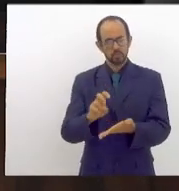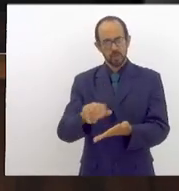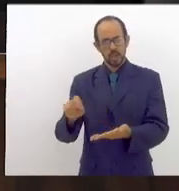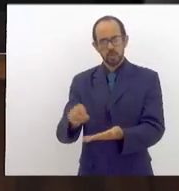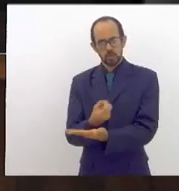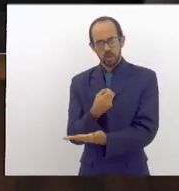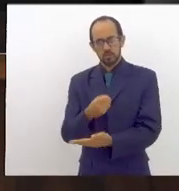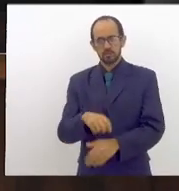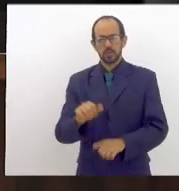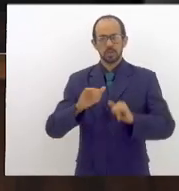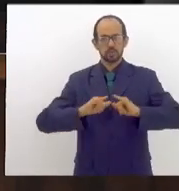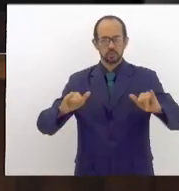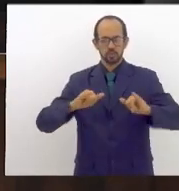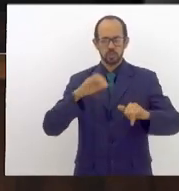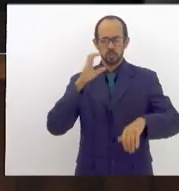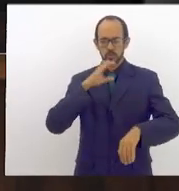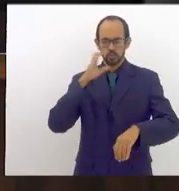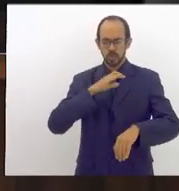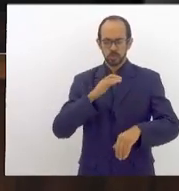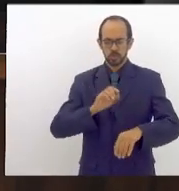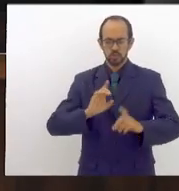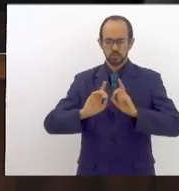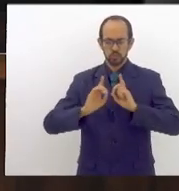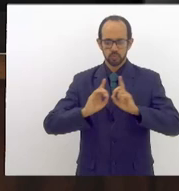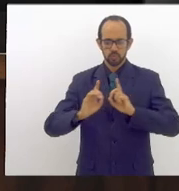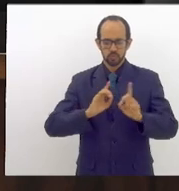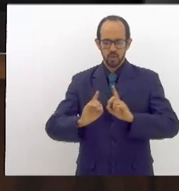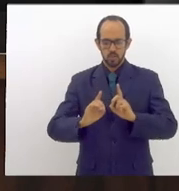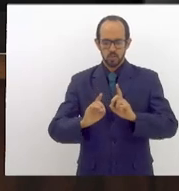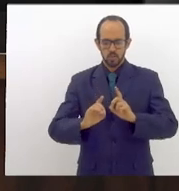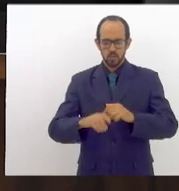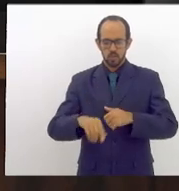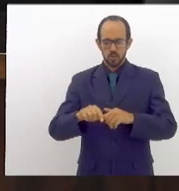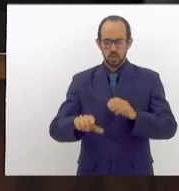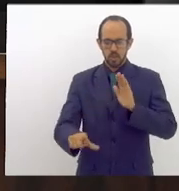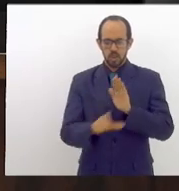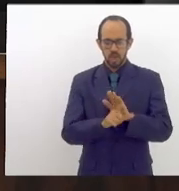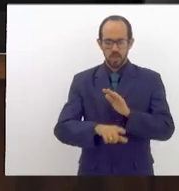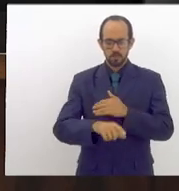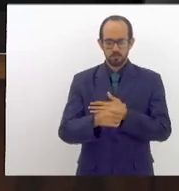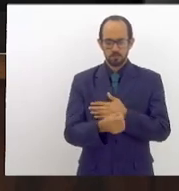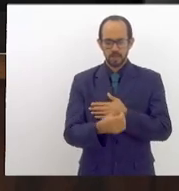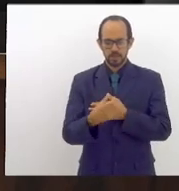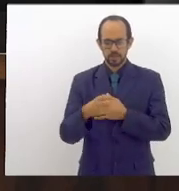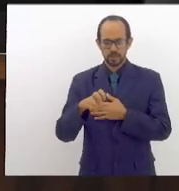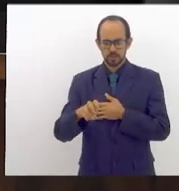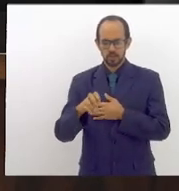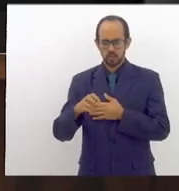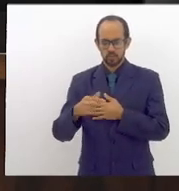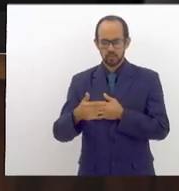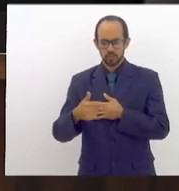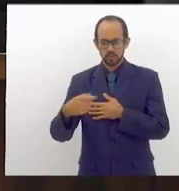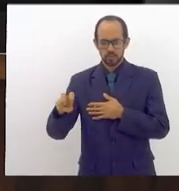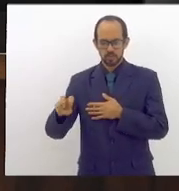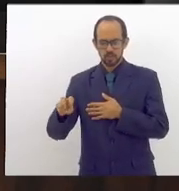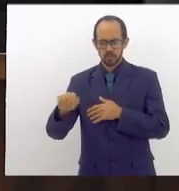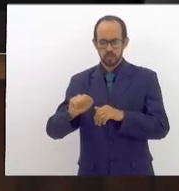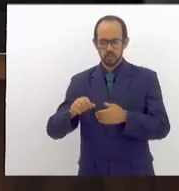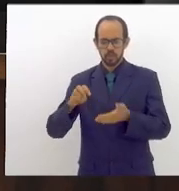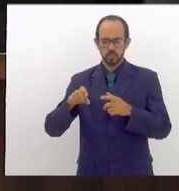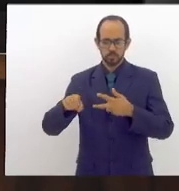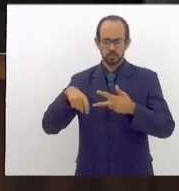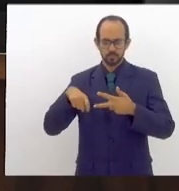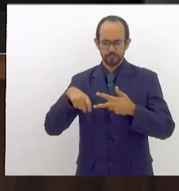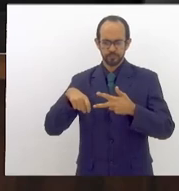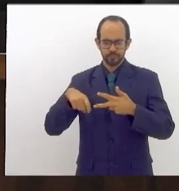anuncie o regime de urgência sem votação e discussão única projeto de lei 65 25 2022 de autoria do Poder Executivo mensagem 46